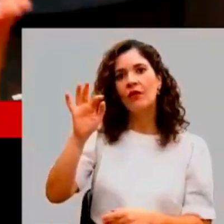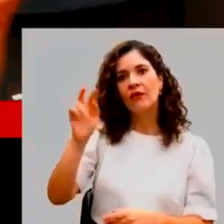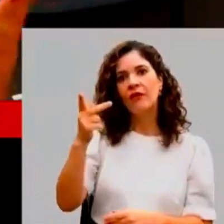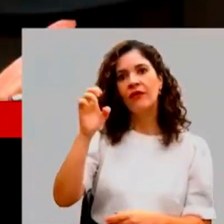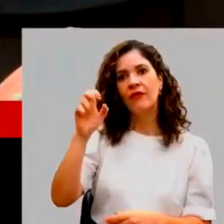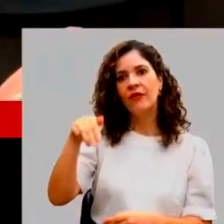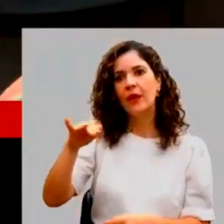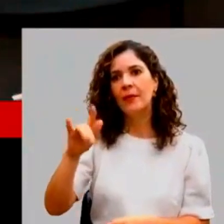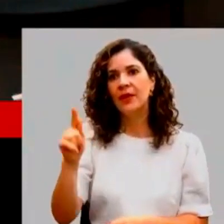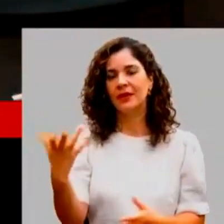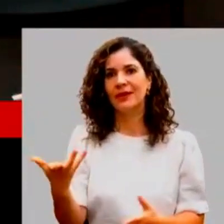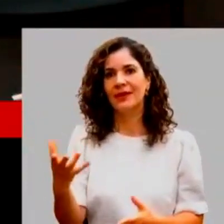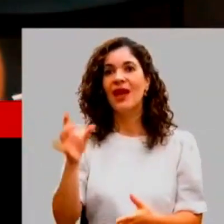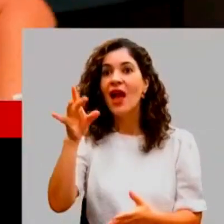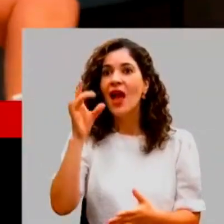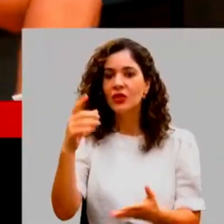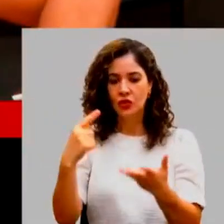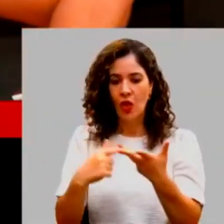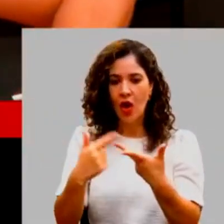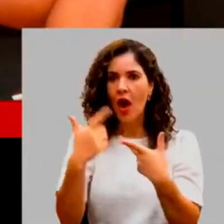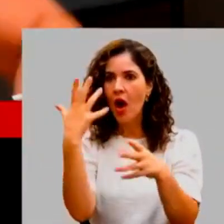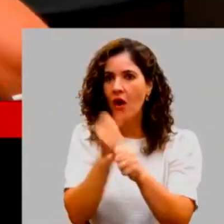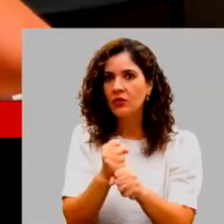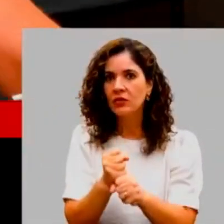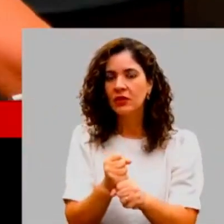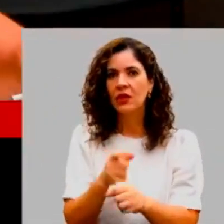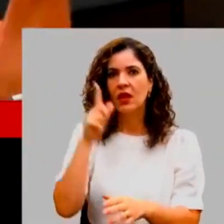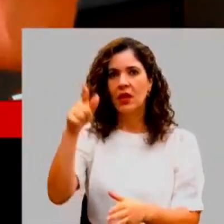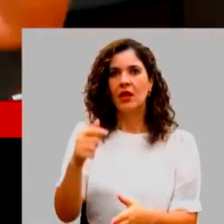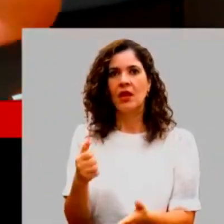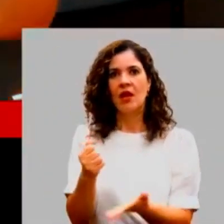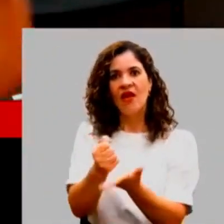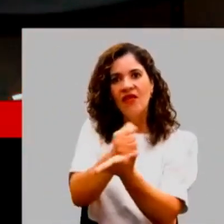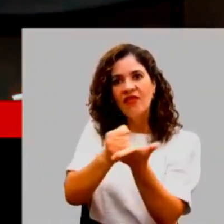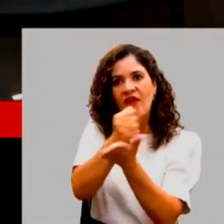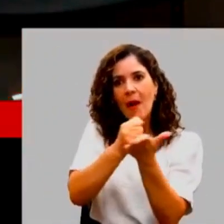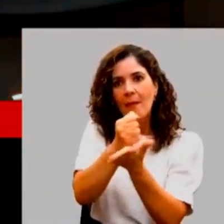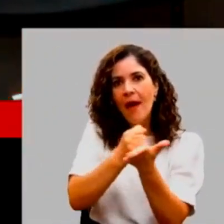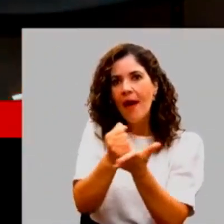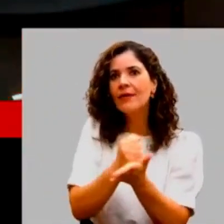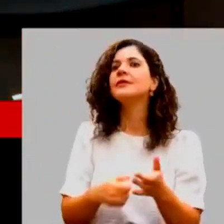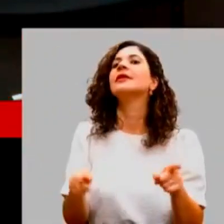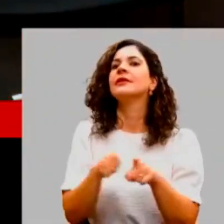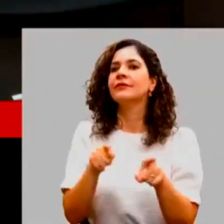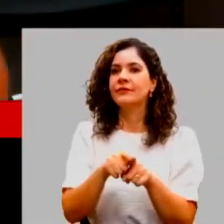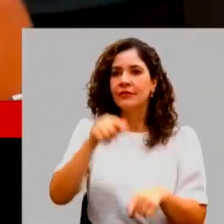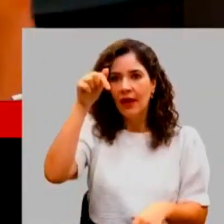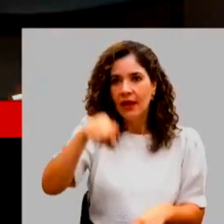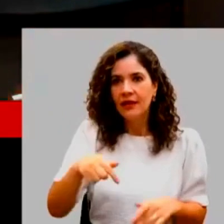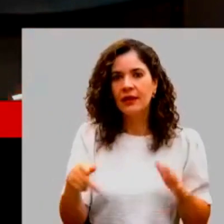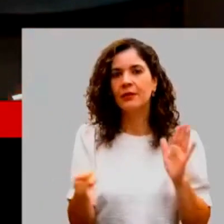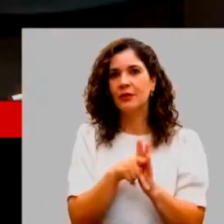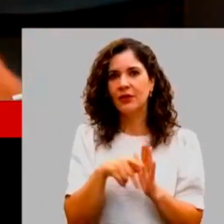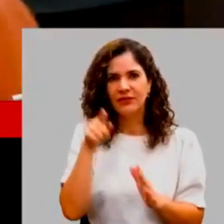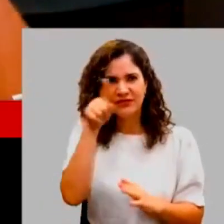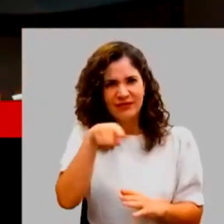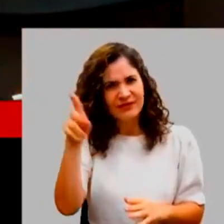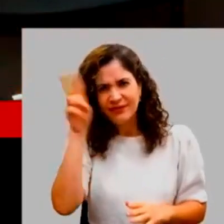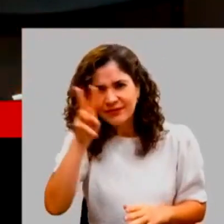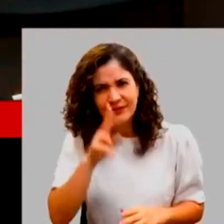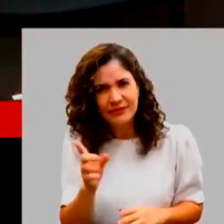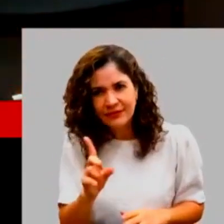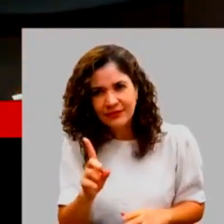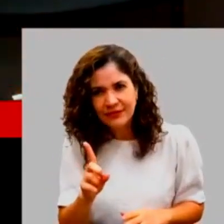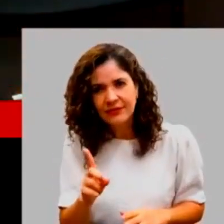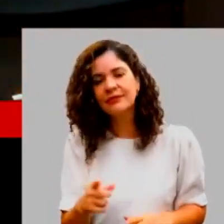é só pegar conta farmácia aqui nessa casa também vocês não lembram disso temos que